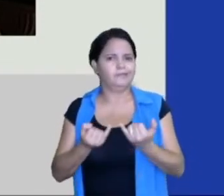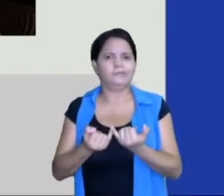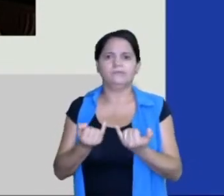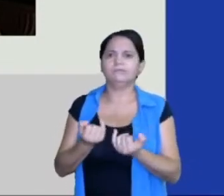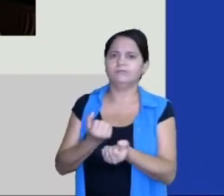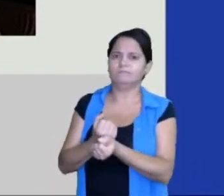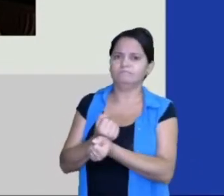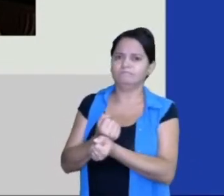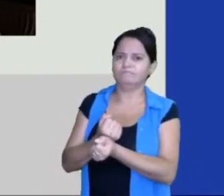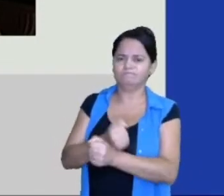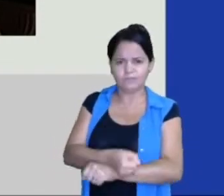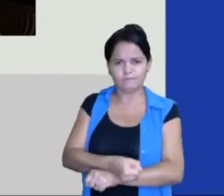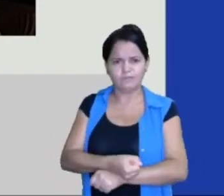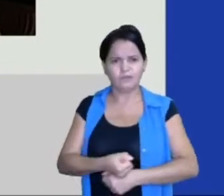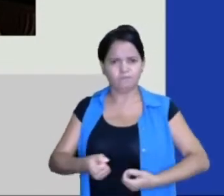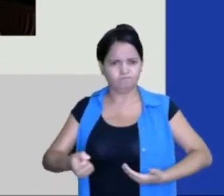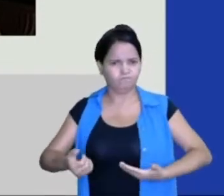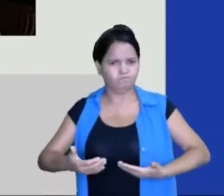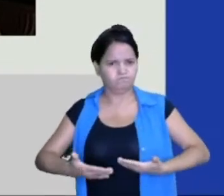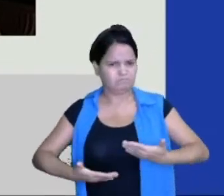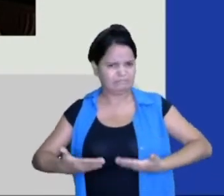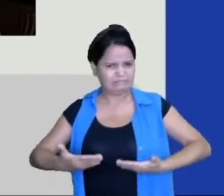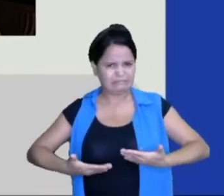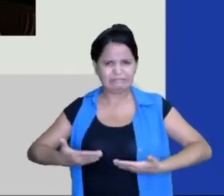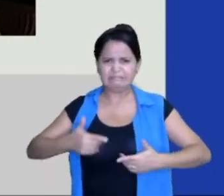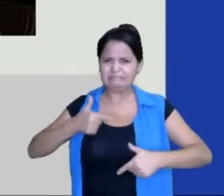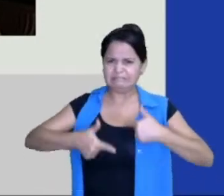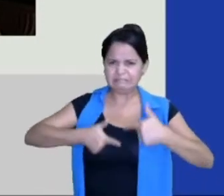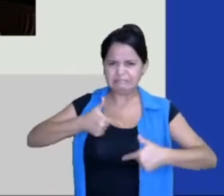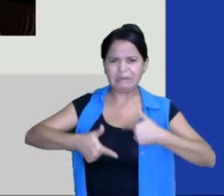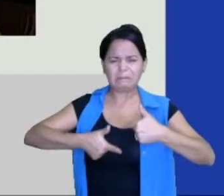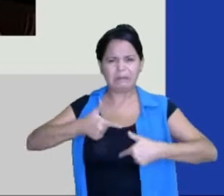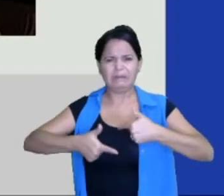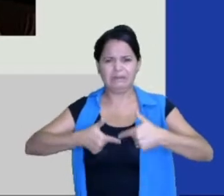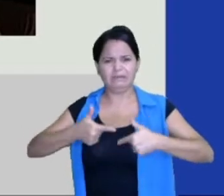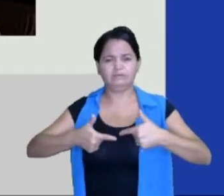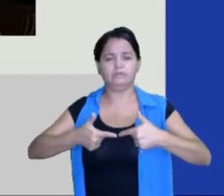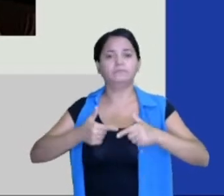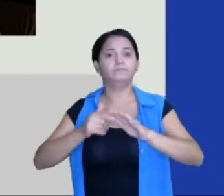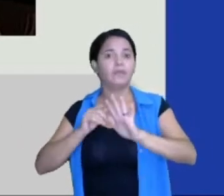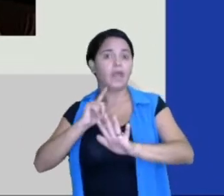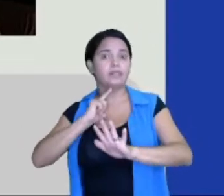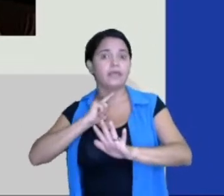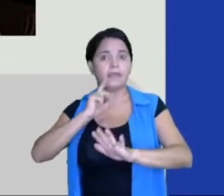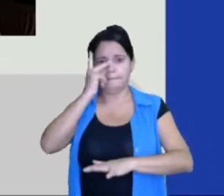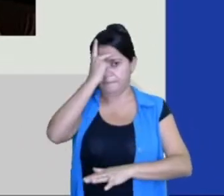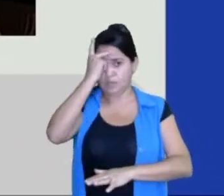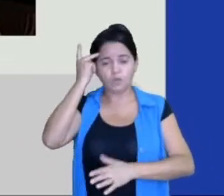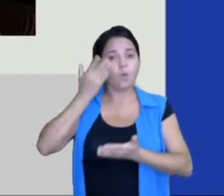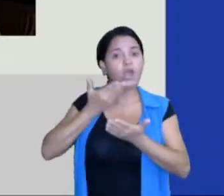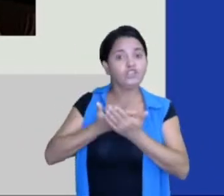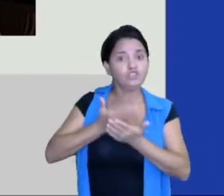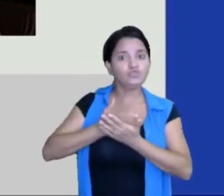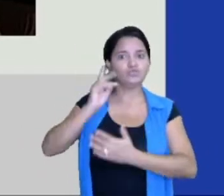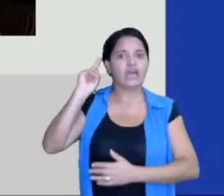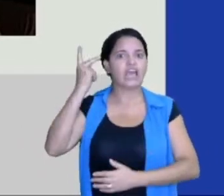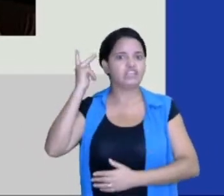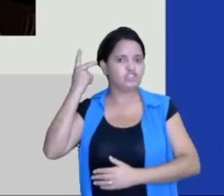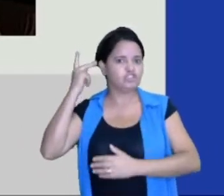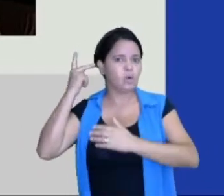agora há pouco era como se fosse o período feudal. Alguns historiadores usam mesmo essa expressão, né?